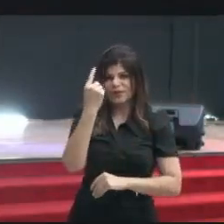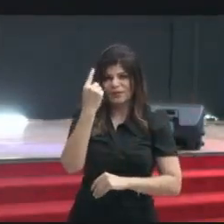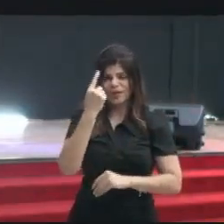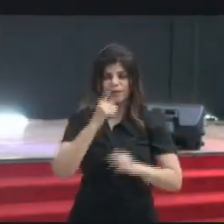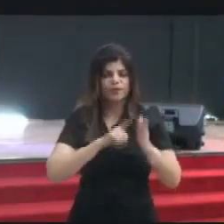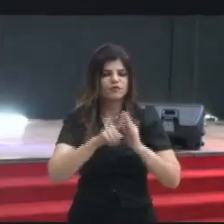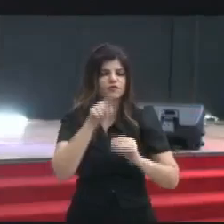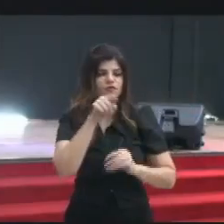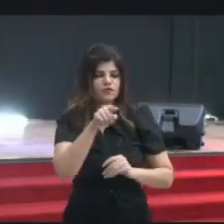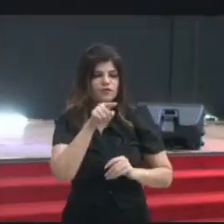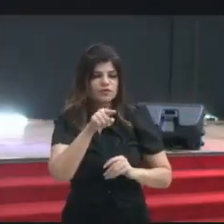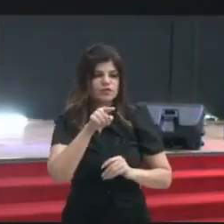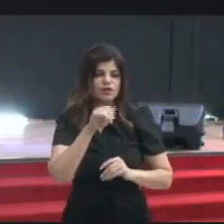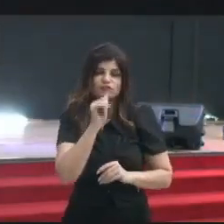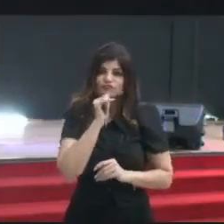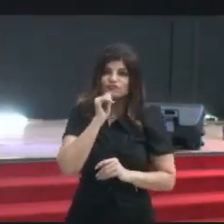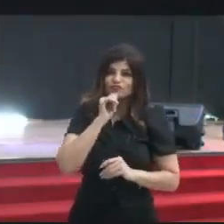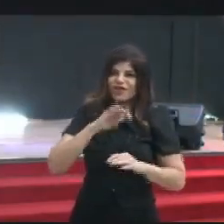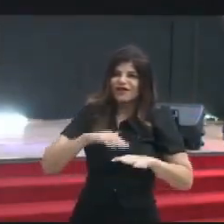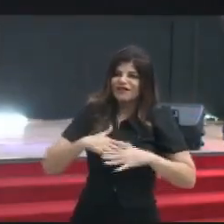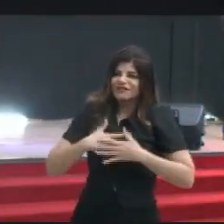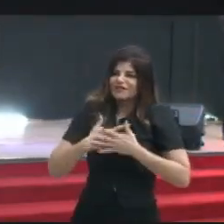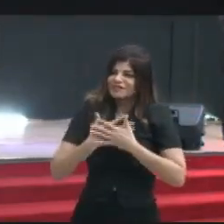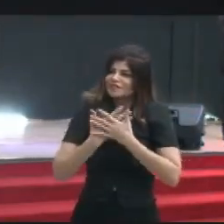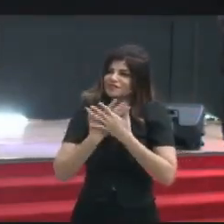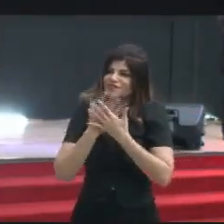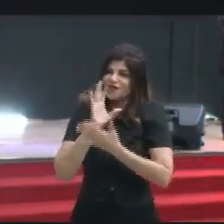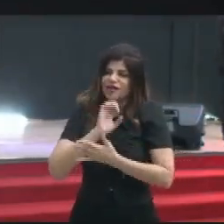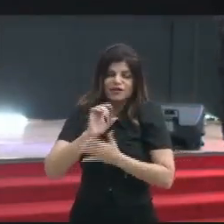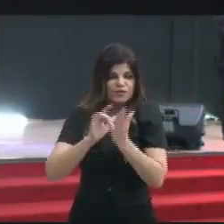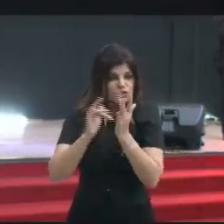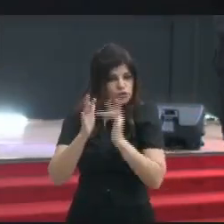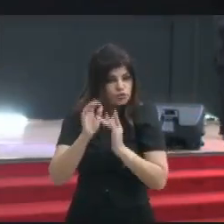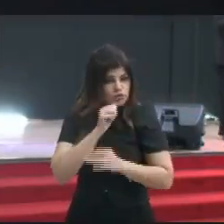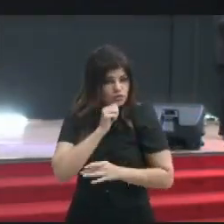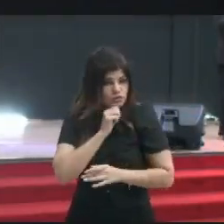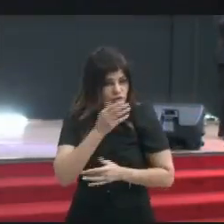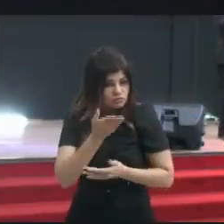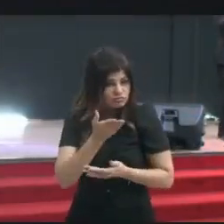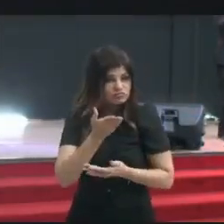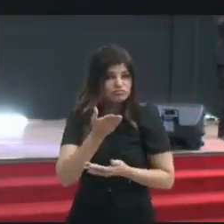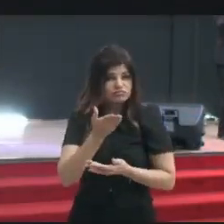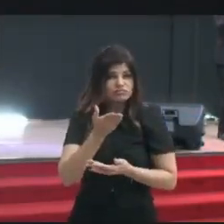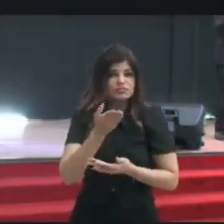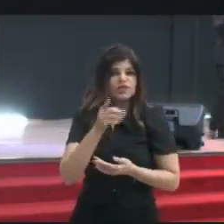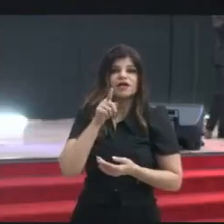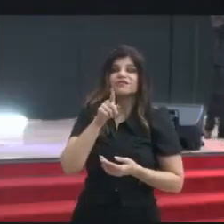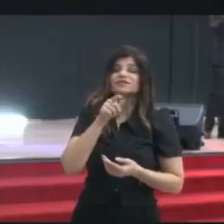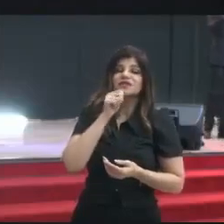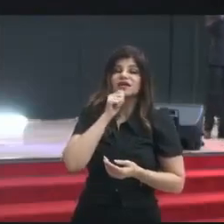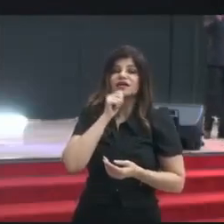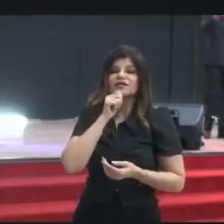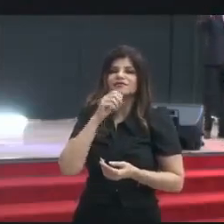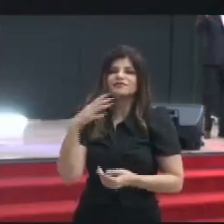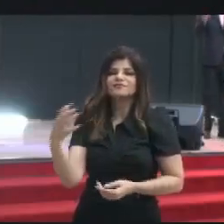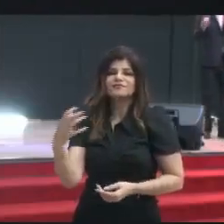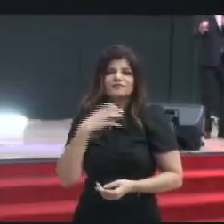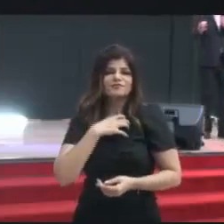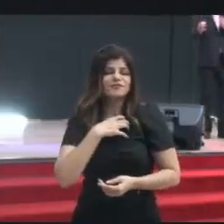é, você está apaixonado por Jesus? A segunda pergunta, você ainda tem compaixão